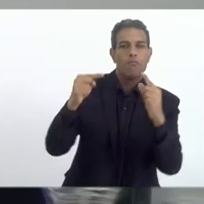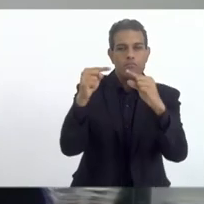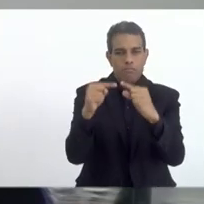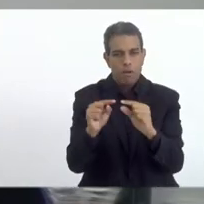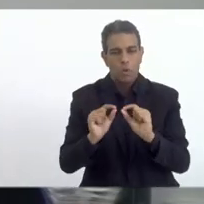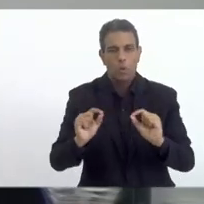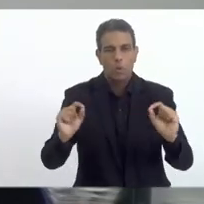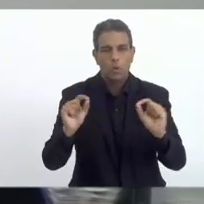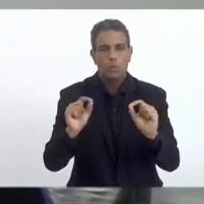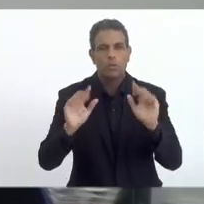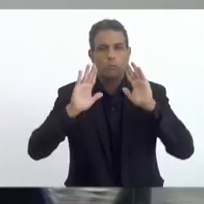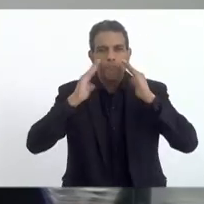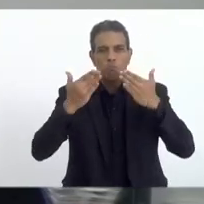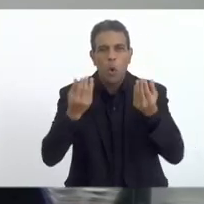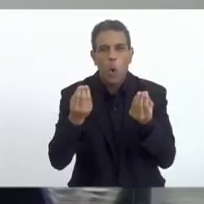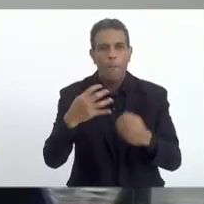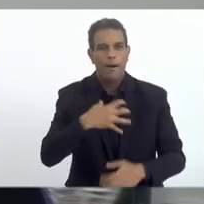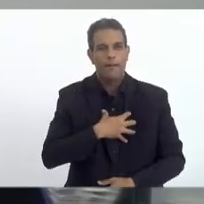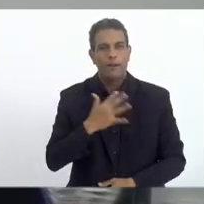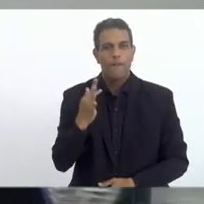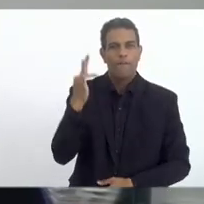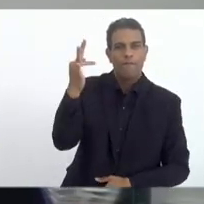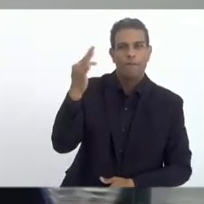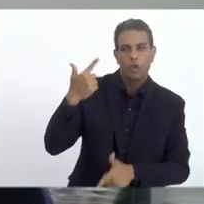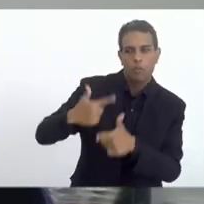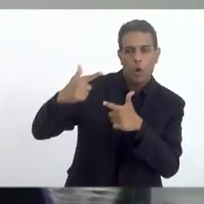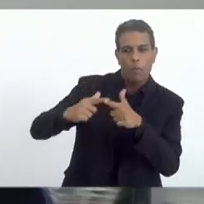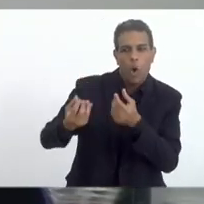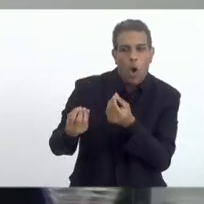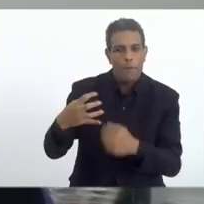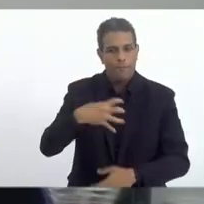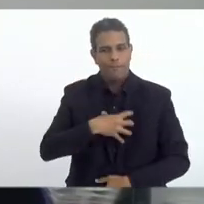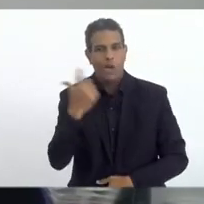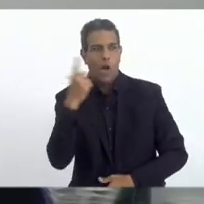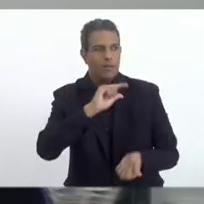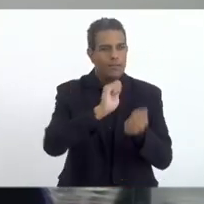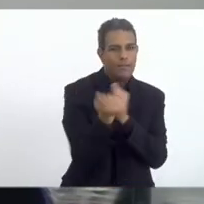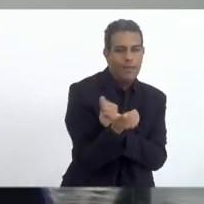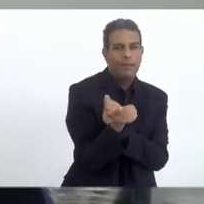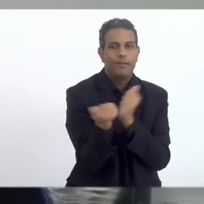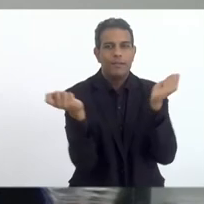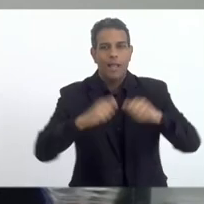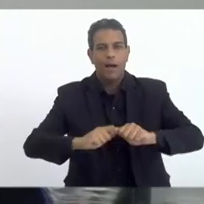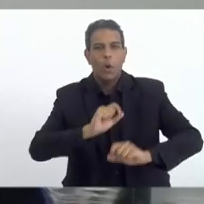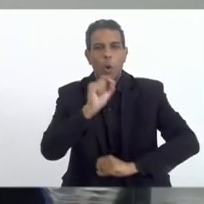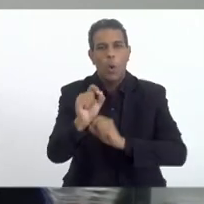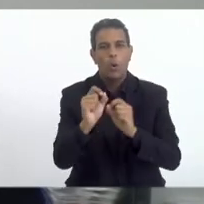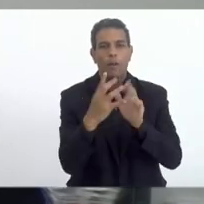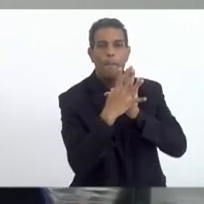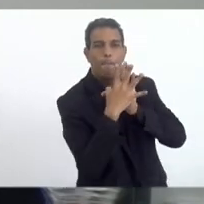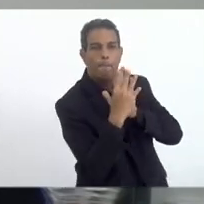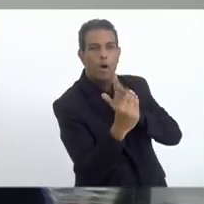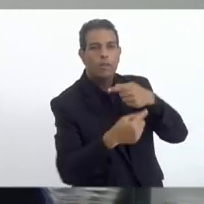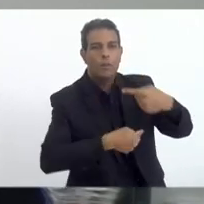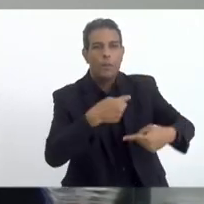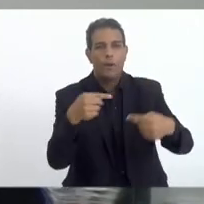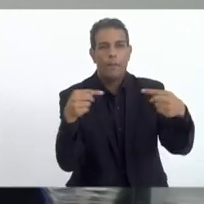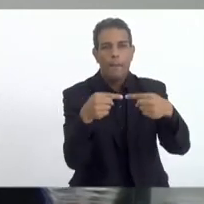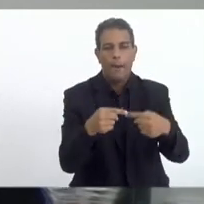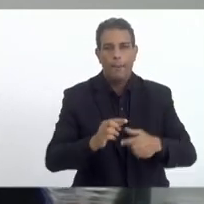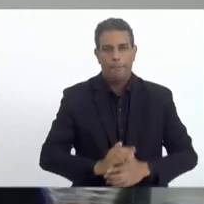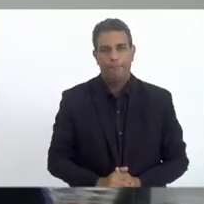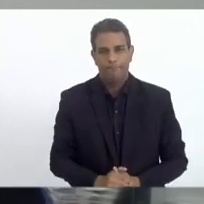despesas atuais e eventuais despesas futuras para que a gente possa ter um modelo